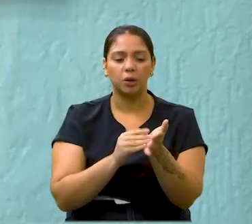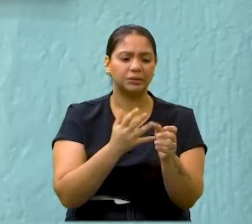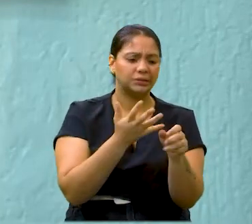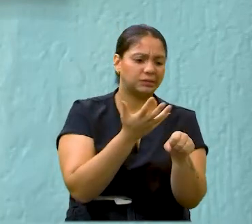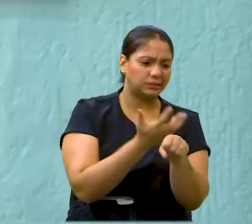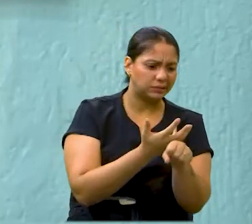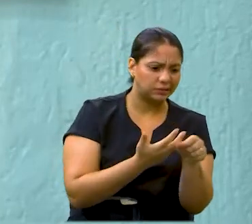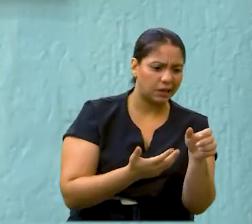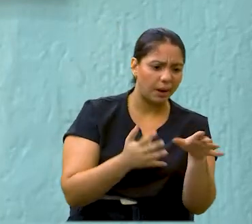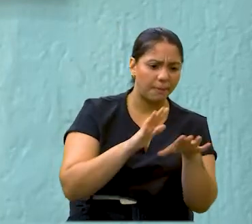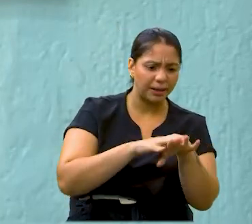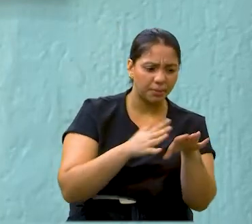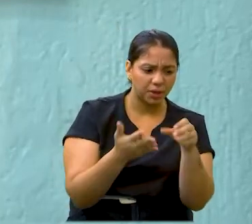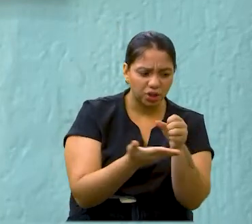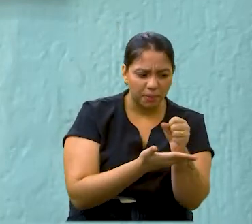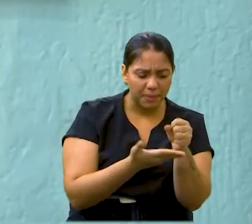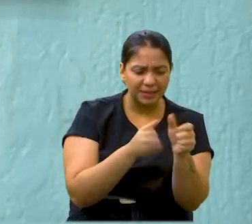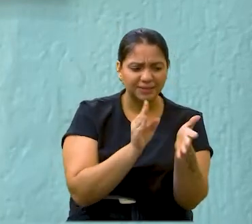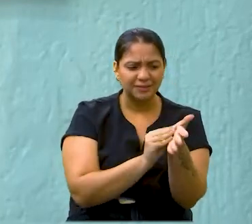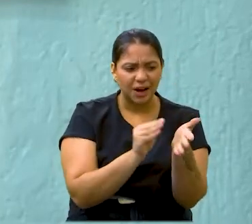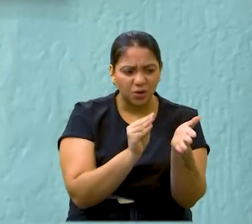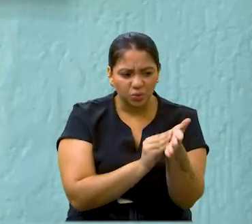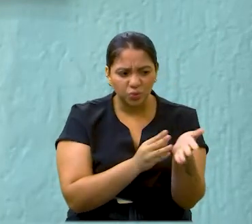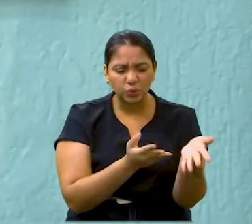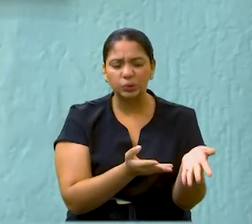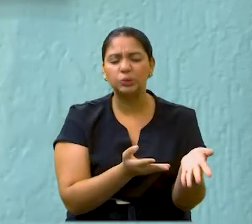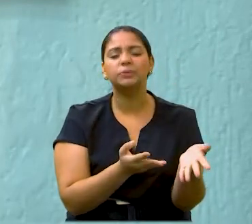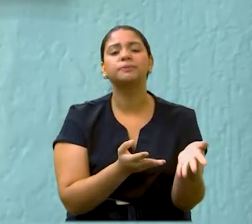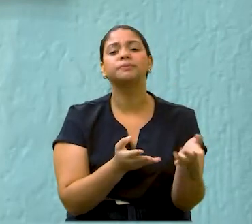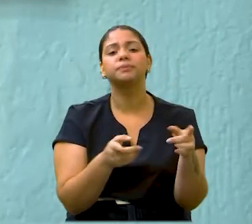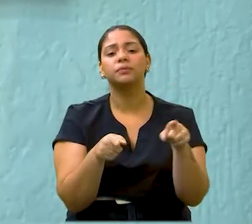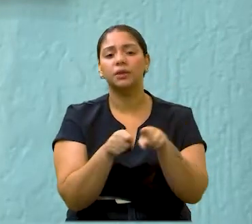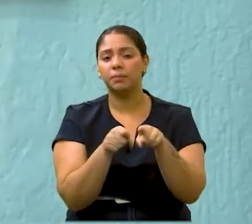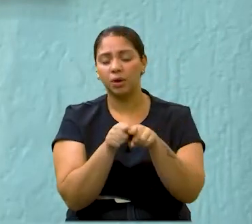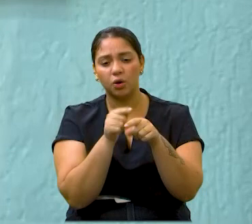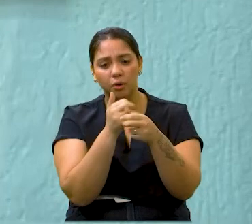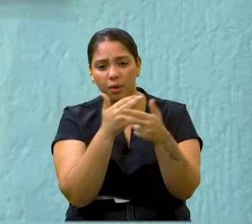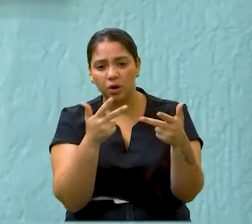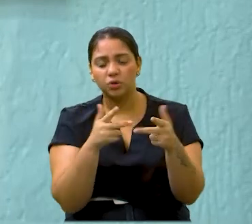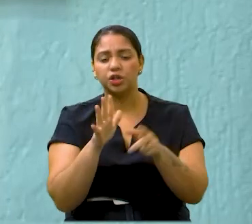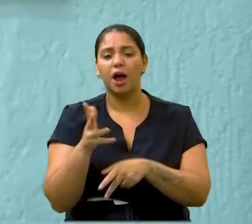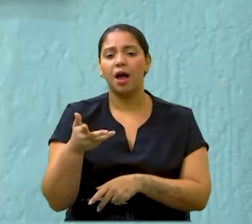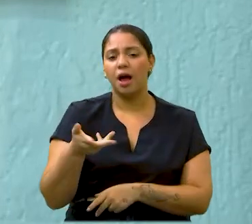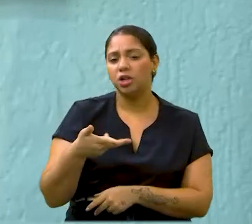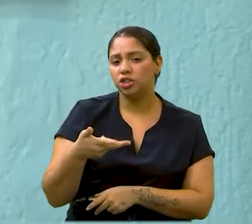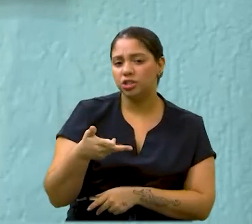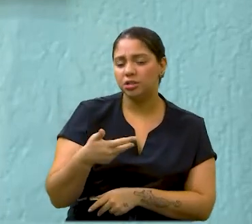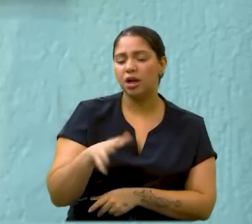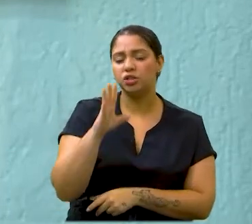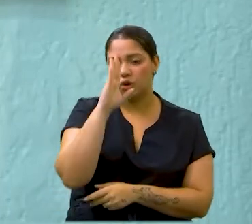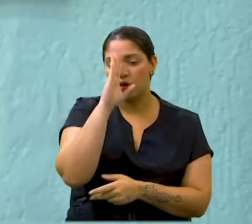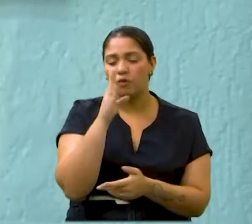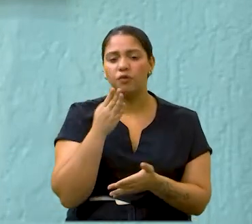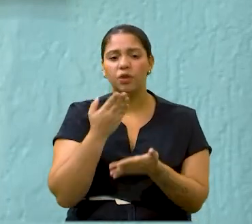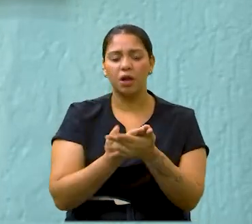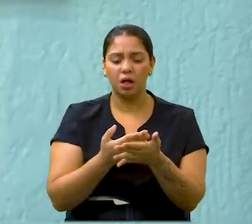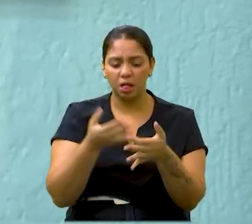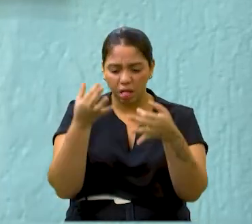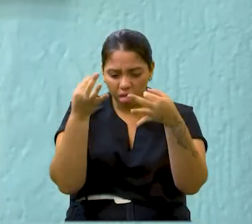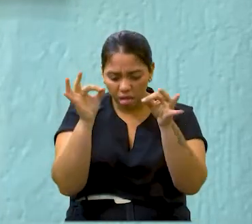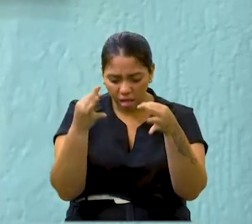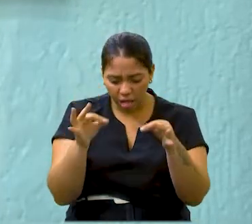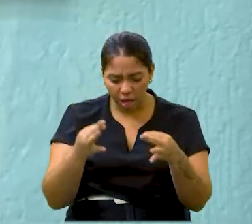uma matemática básica, aprender a questão de ter um pouquinho mais de agilidade, confiança,